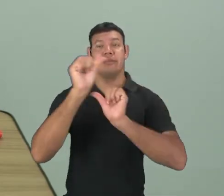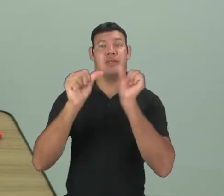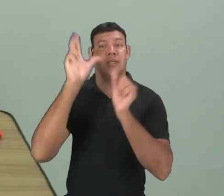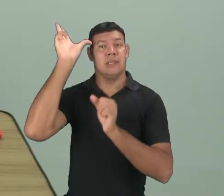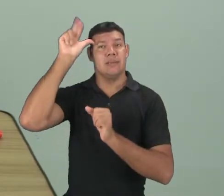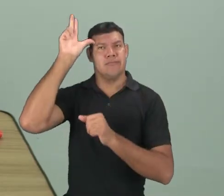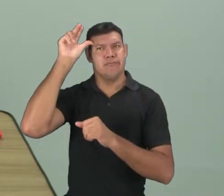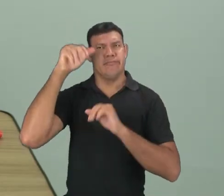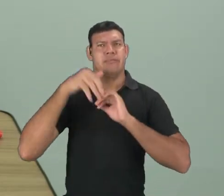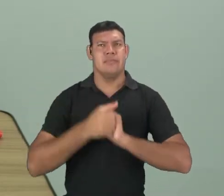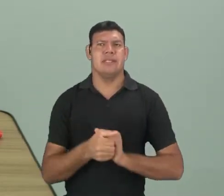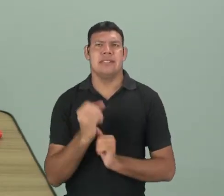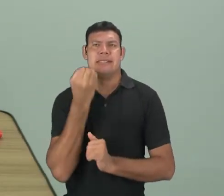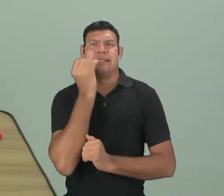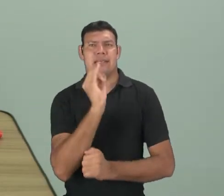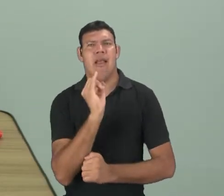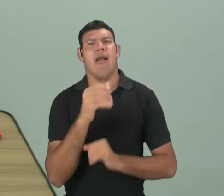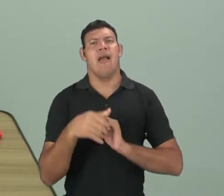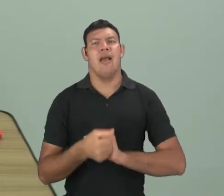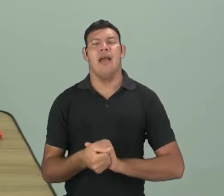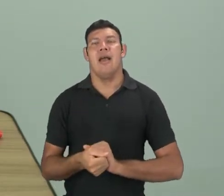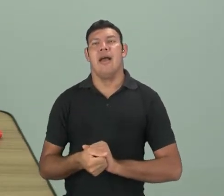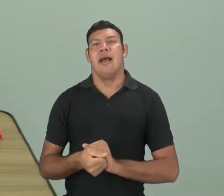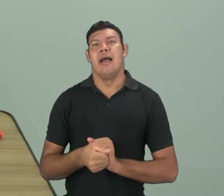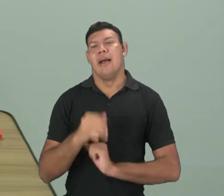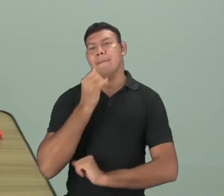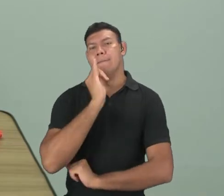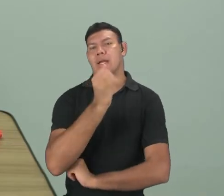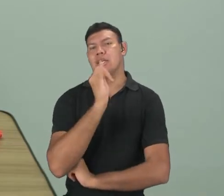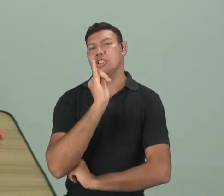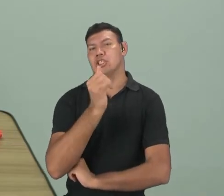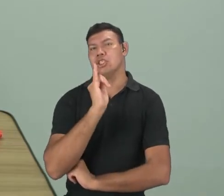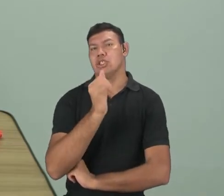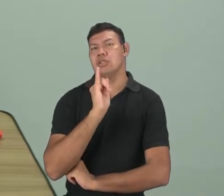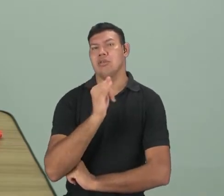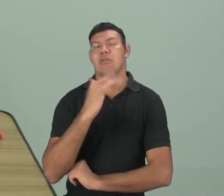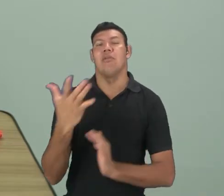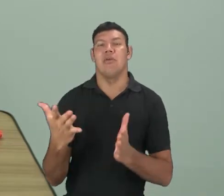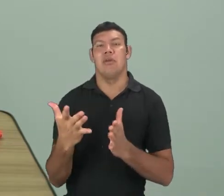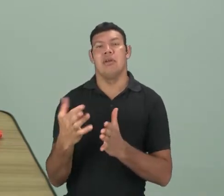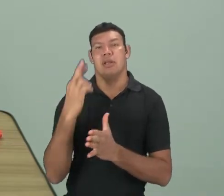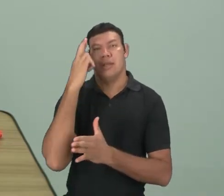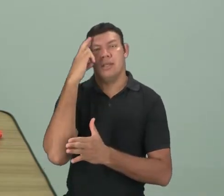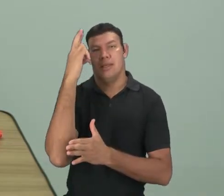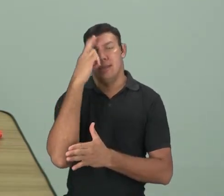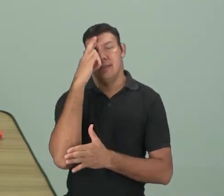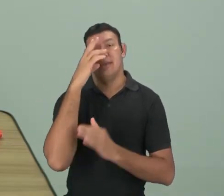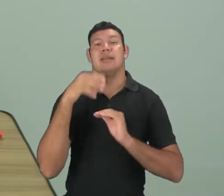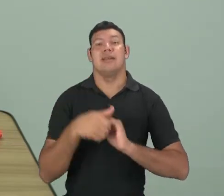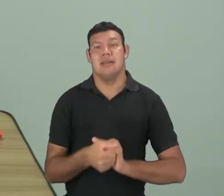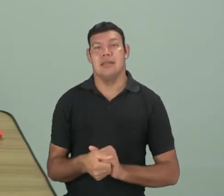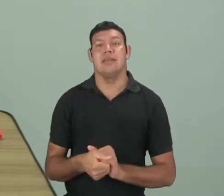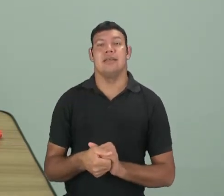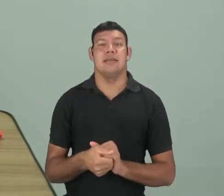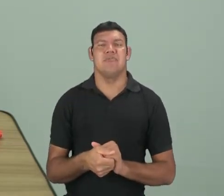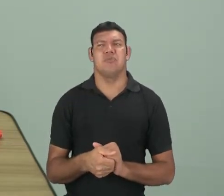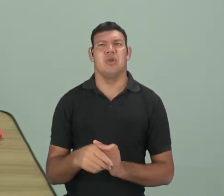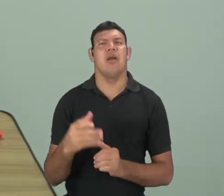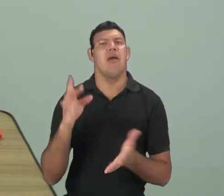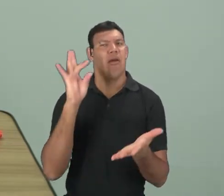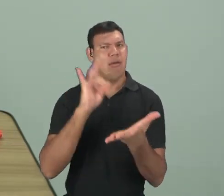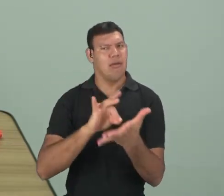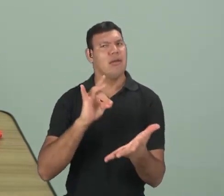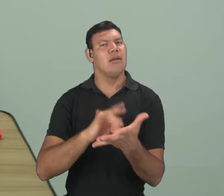É algo como se para eles, quem está narrando a história, vivenciando aqueles personagens, é como se fosse algo